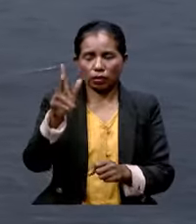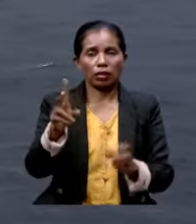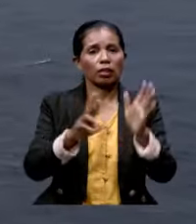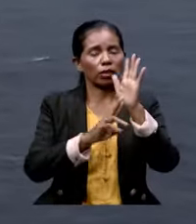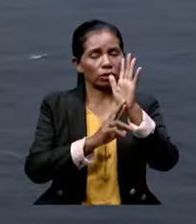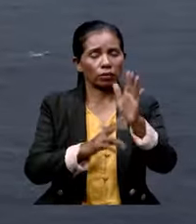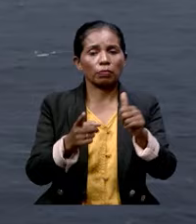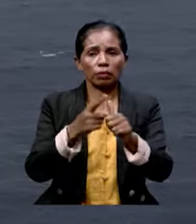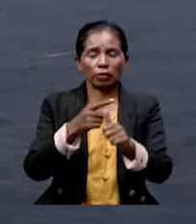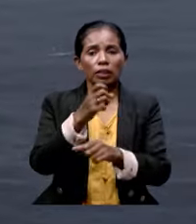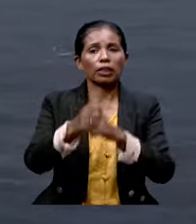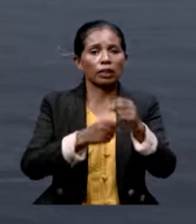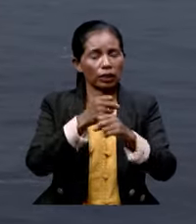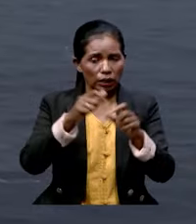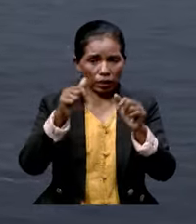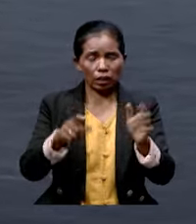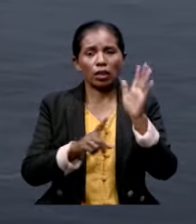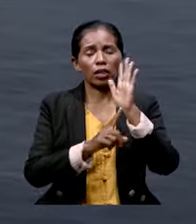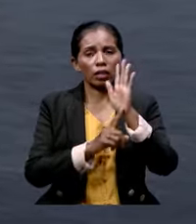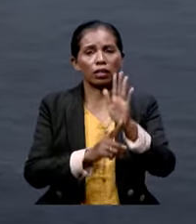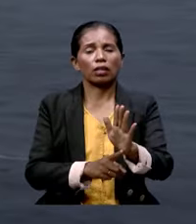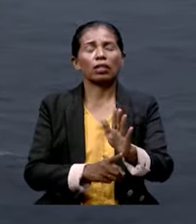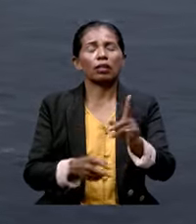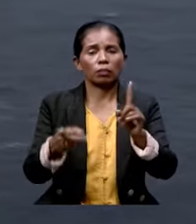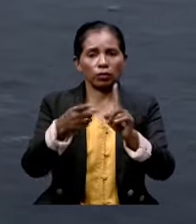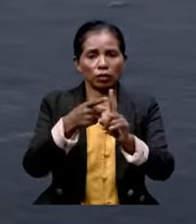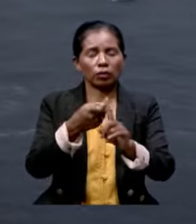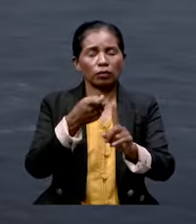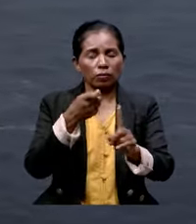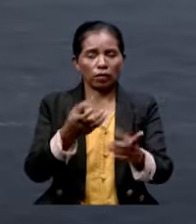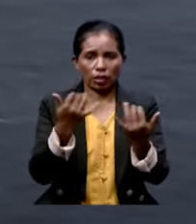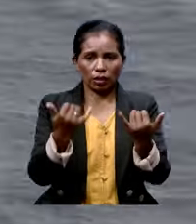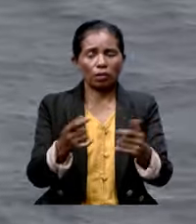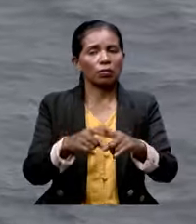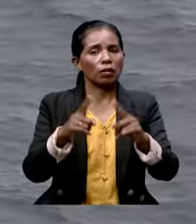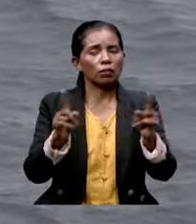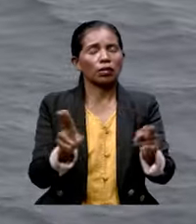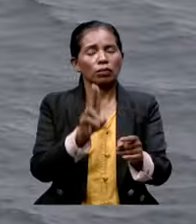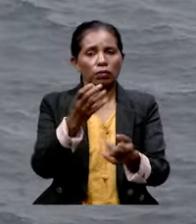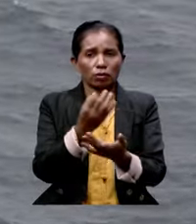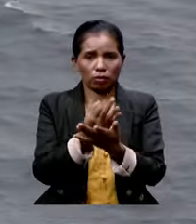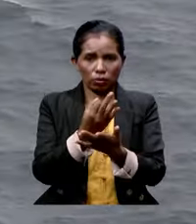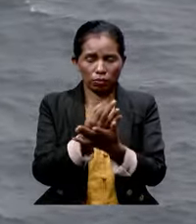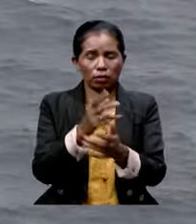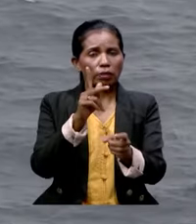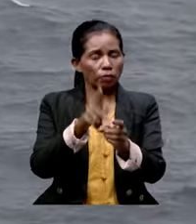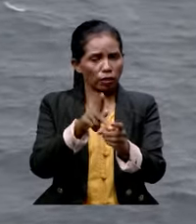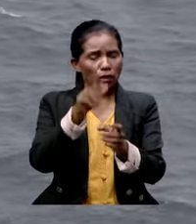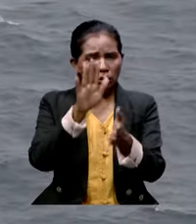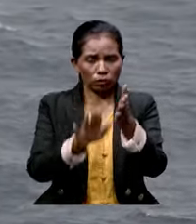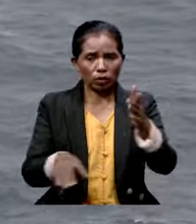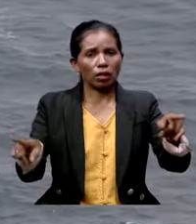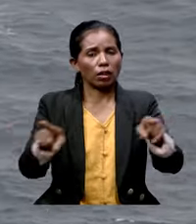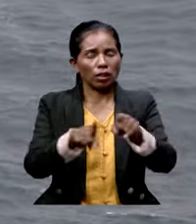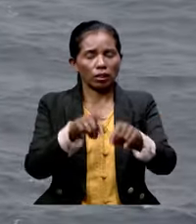Hatudo, fundo minerai Tinangne, retém retorno, neve positivo, o investimento, mas bem receita, o exploração mina Niantun, compara o